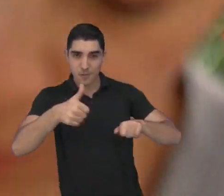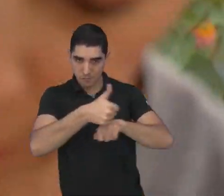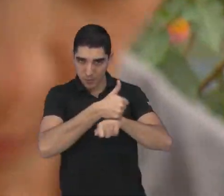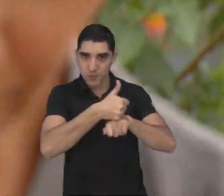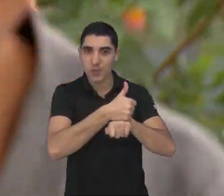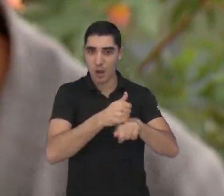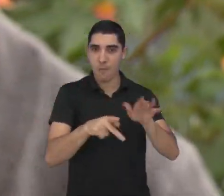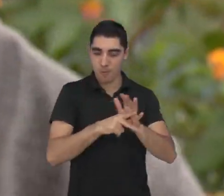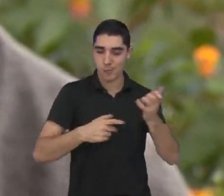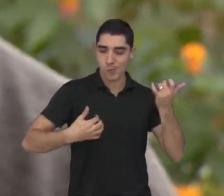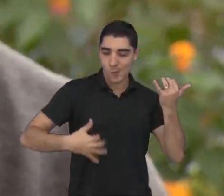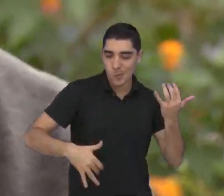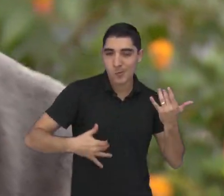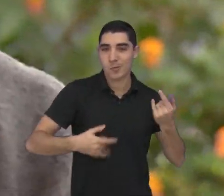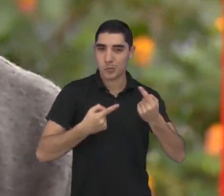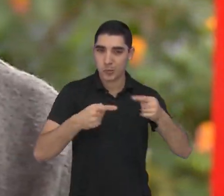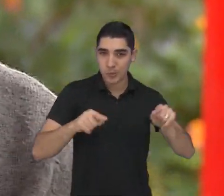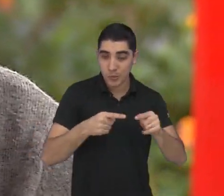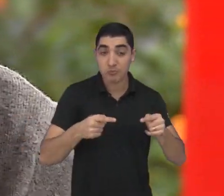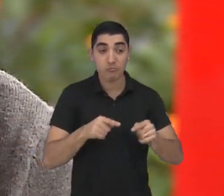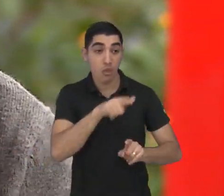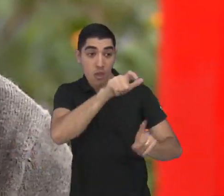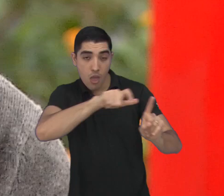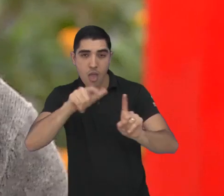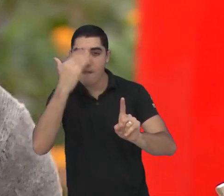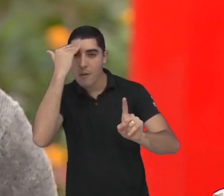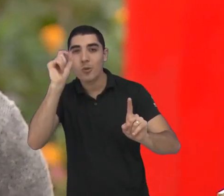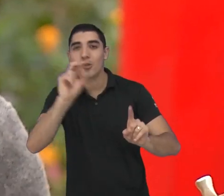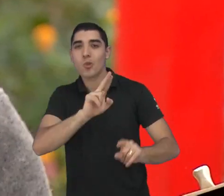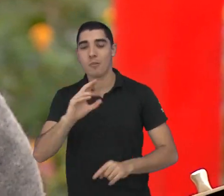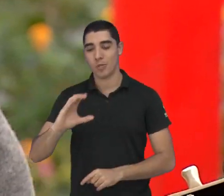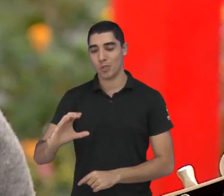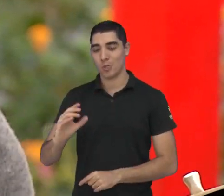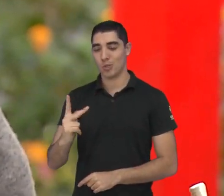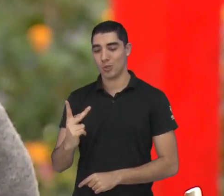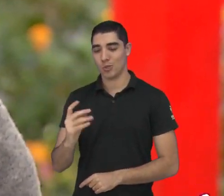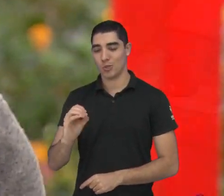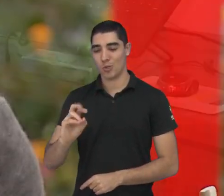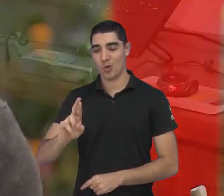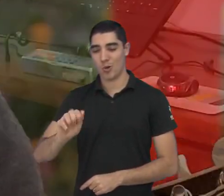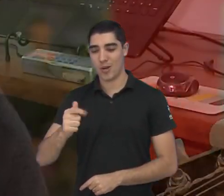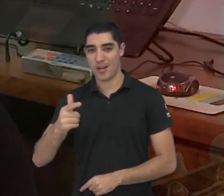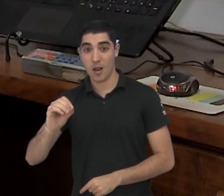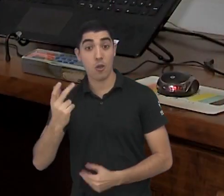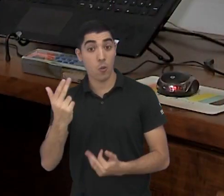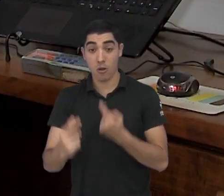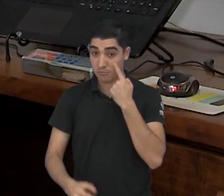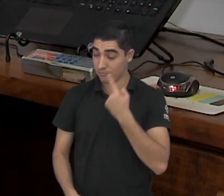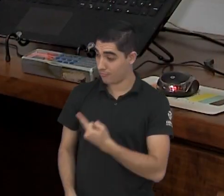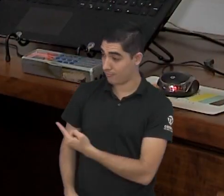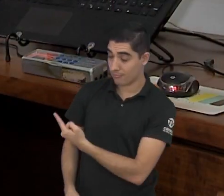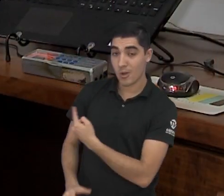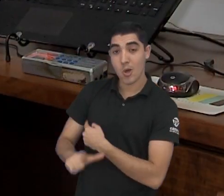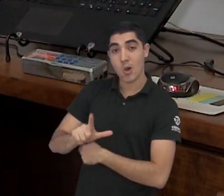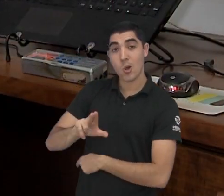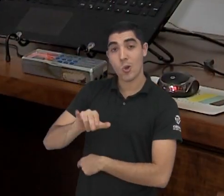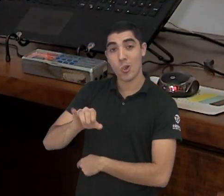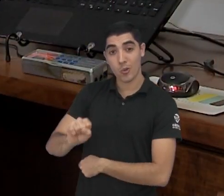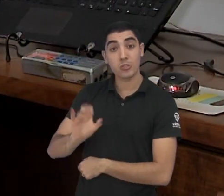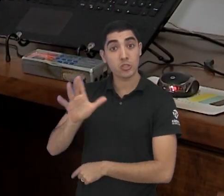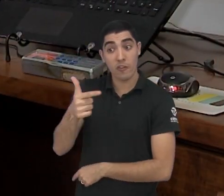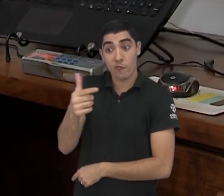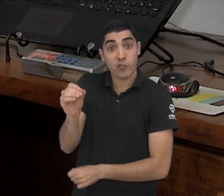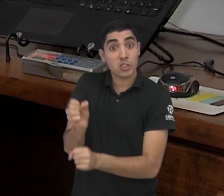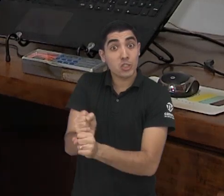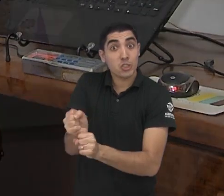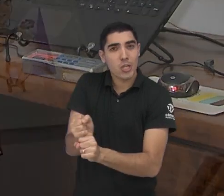Os músicos que executam as melodias do choro são conhecidos como chorões. É o caso do Luiz Paulo, que